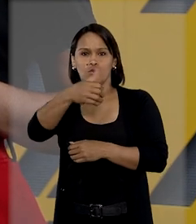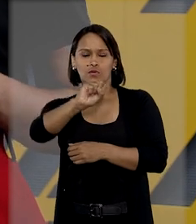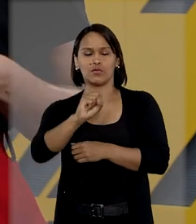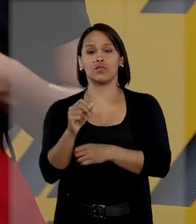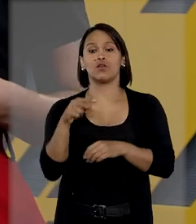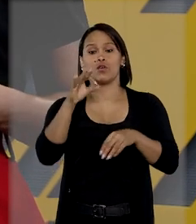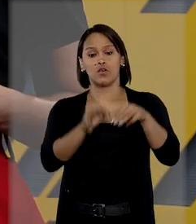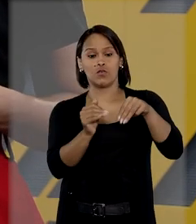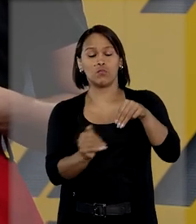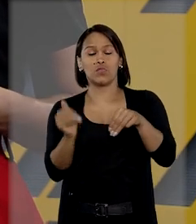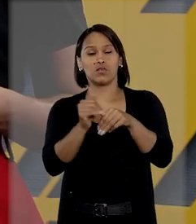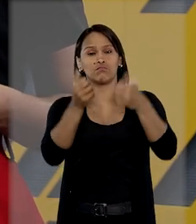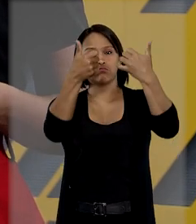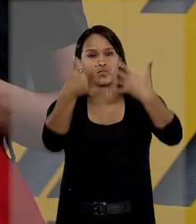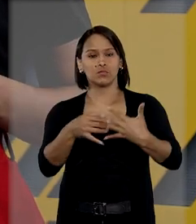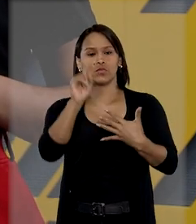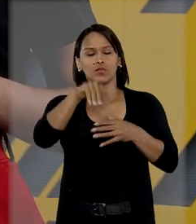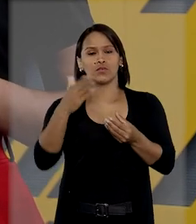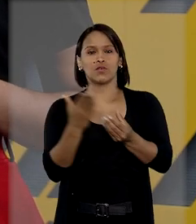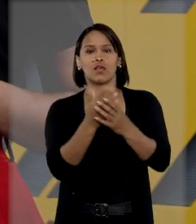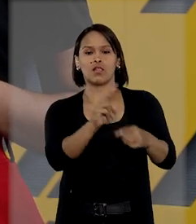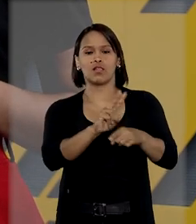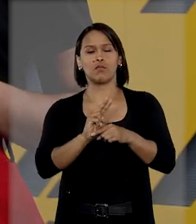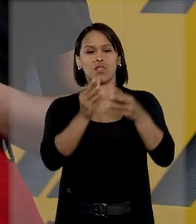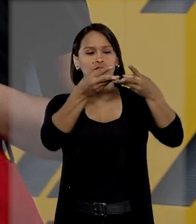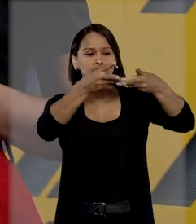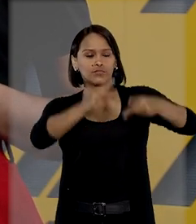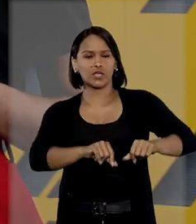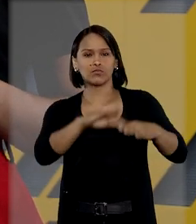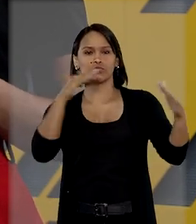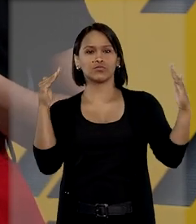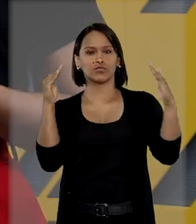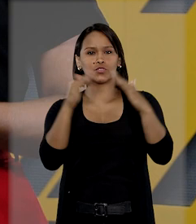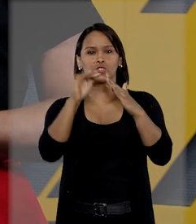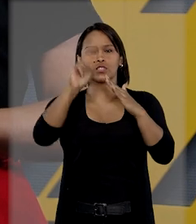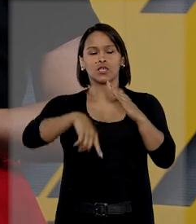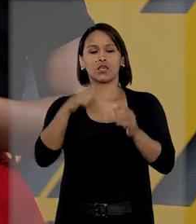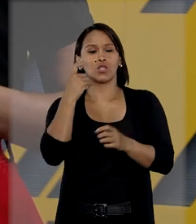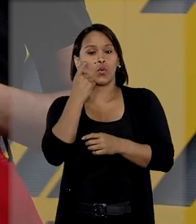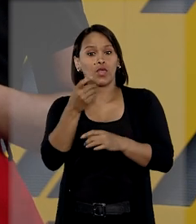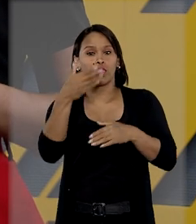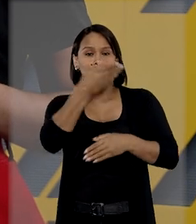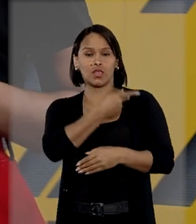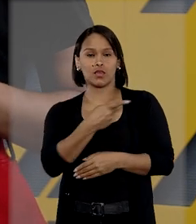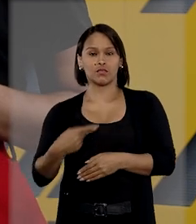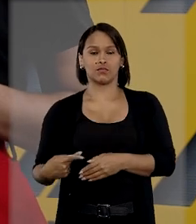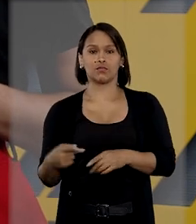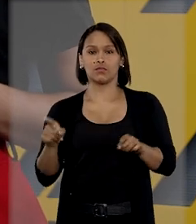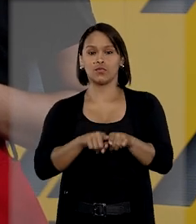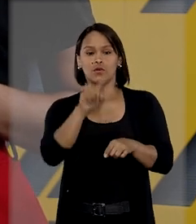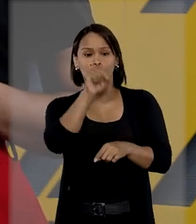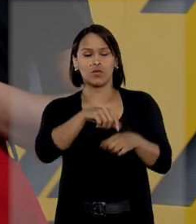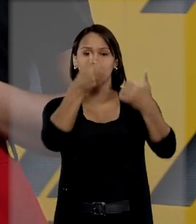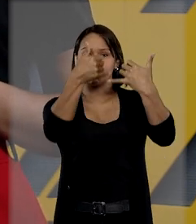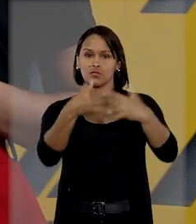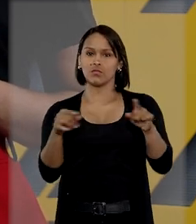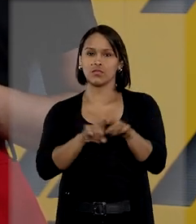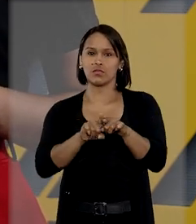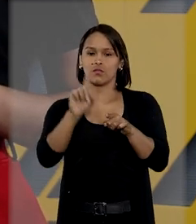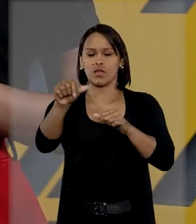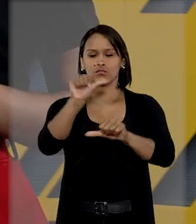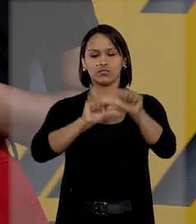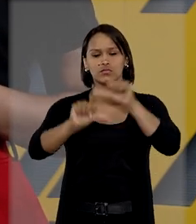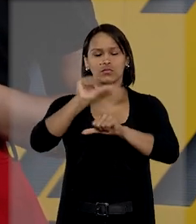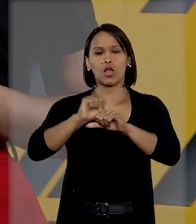Aliança. O ministro Humberto Martins disse que a liminar prejudica de modo direto o interesse público. Para ele,